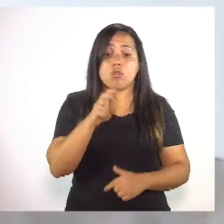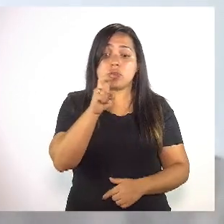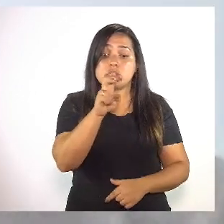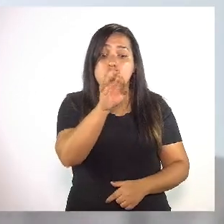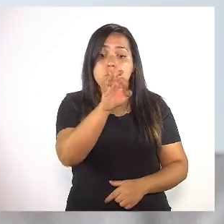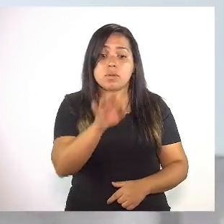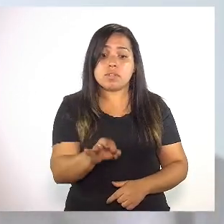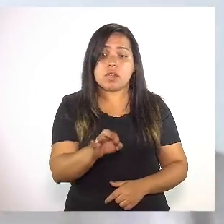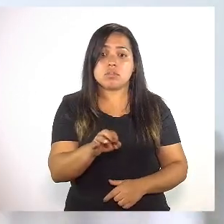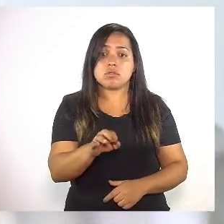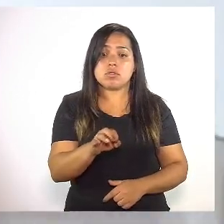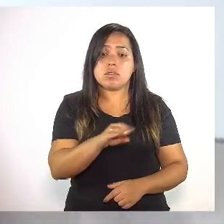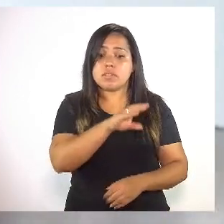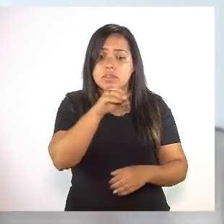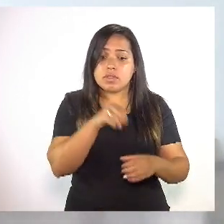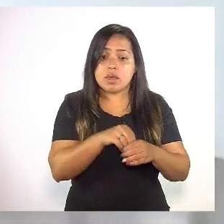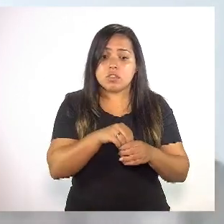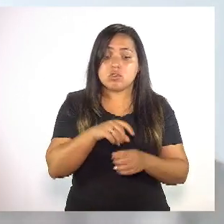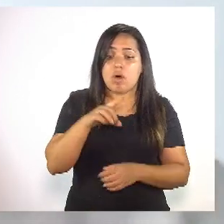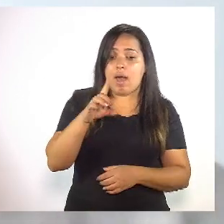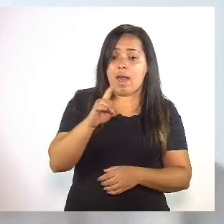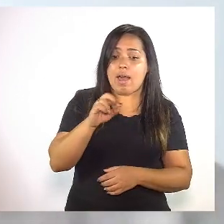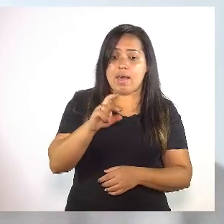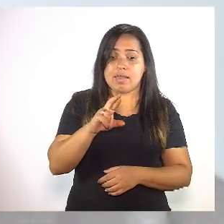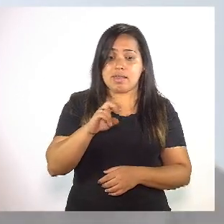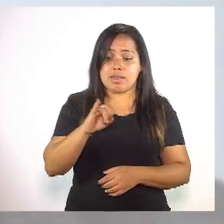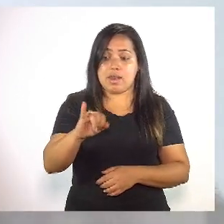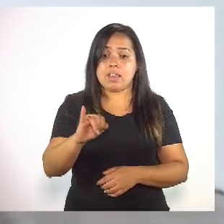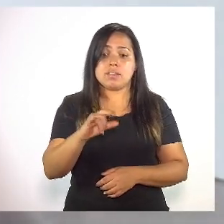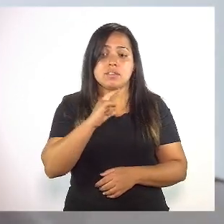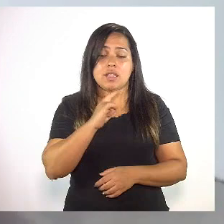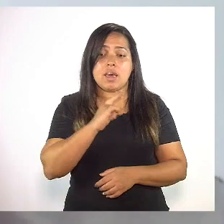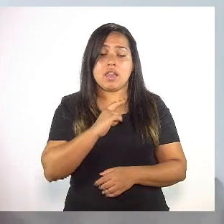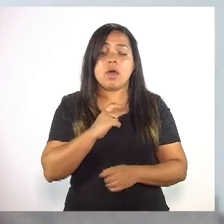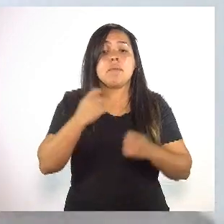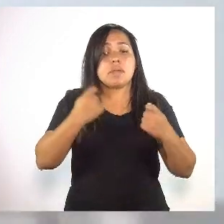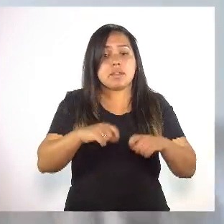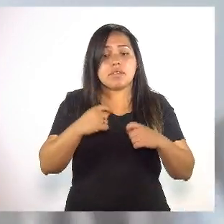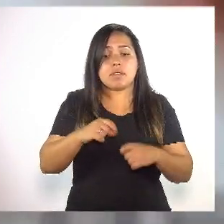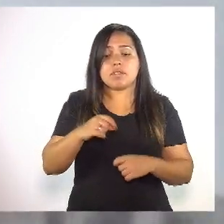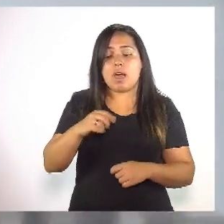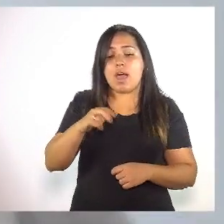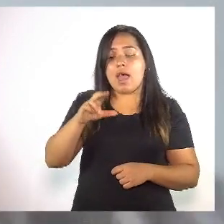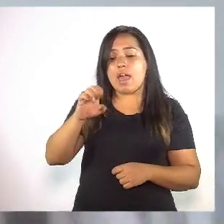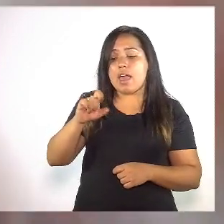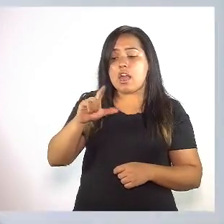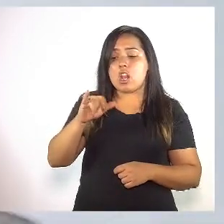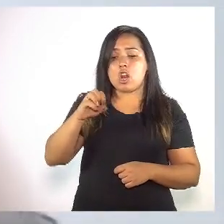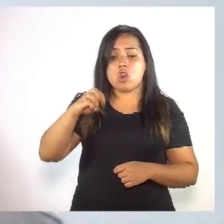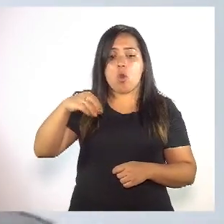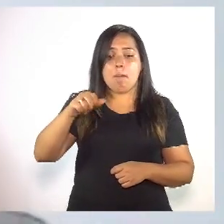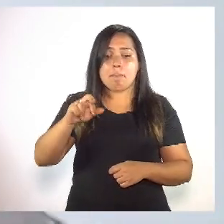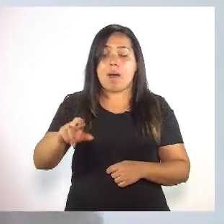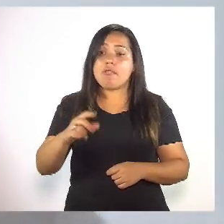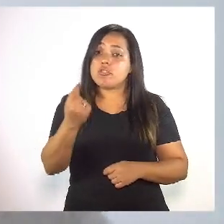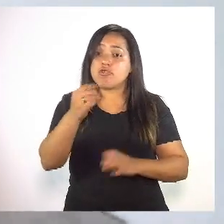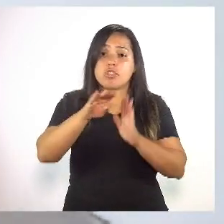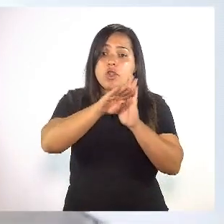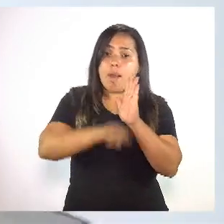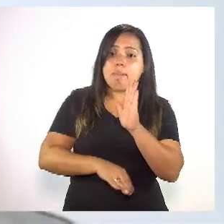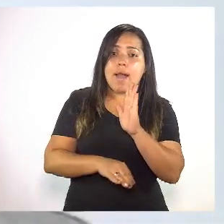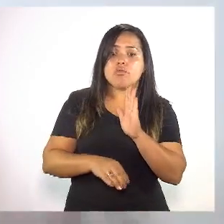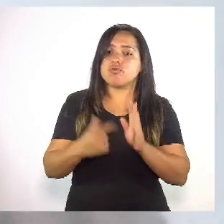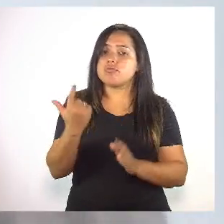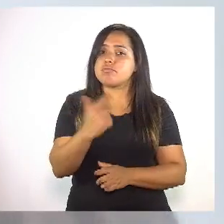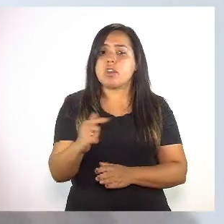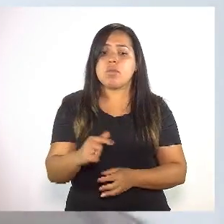lei. Mesmo aplicando a DRE sobre esses 5%, ainda assim, deputado Eliomar, o percentual aplicado foi inferior. Então, não há